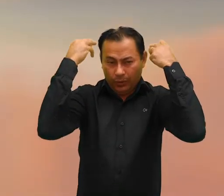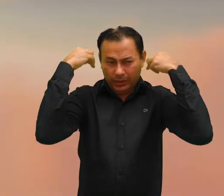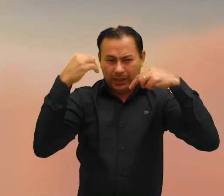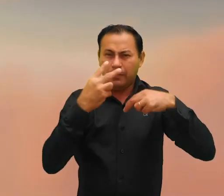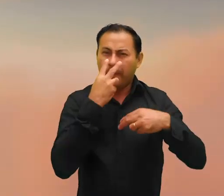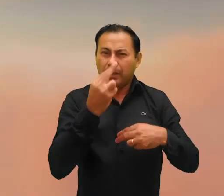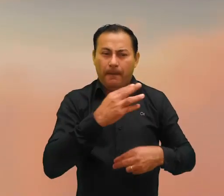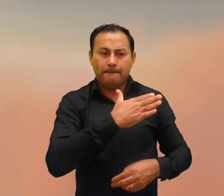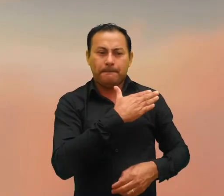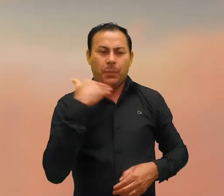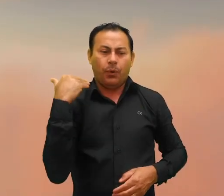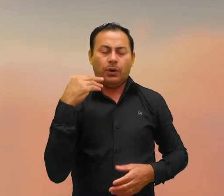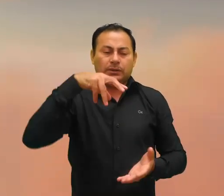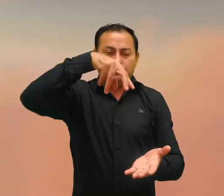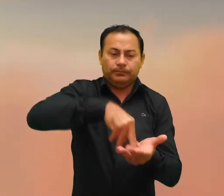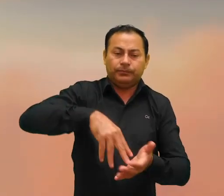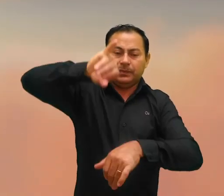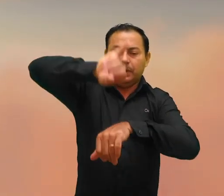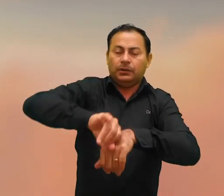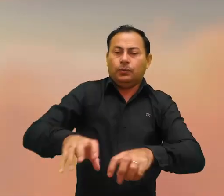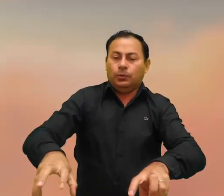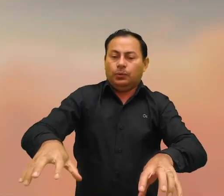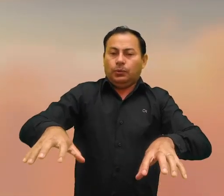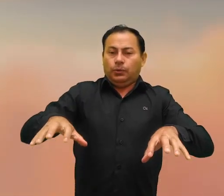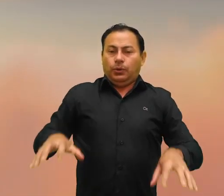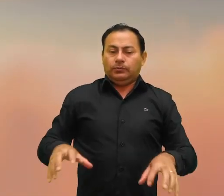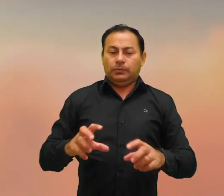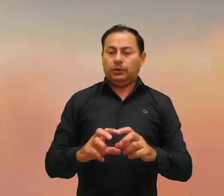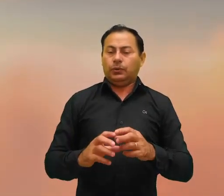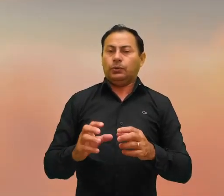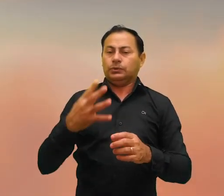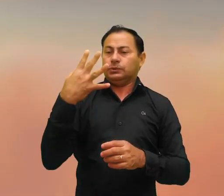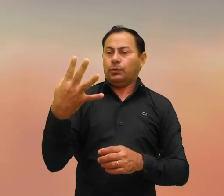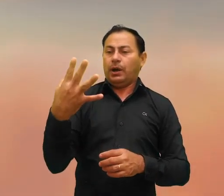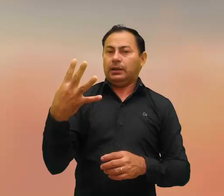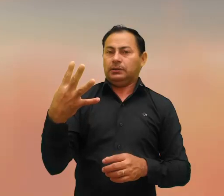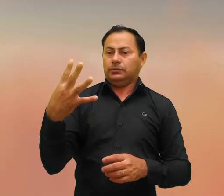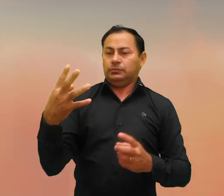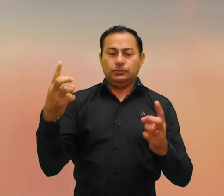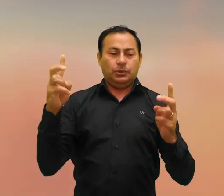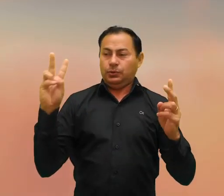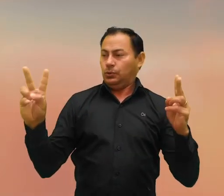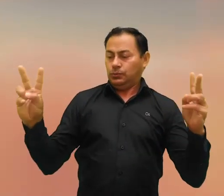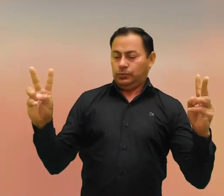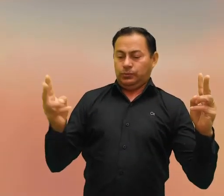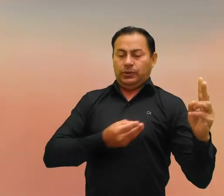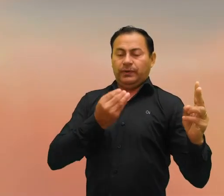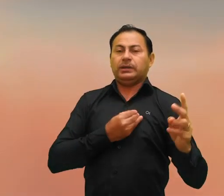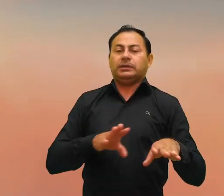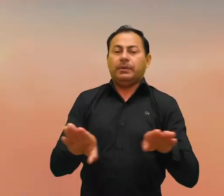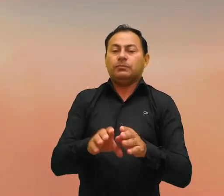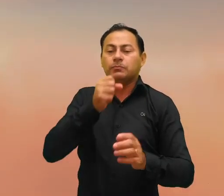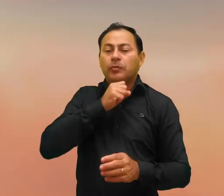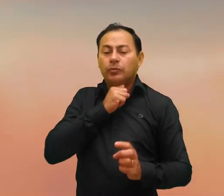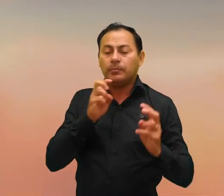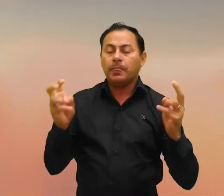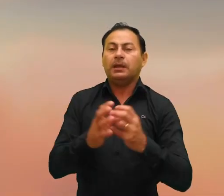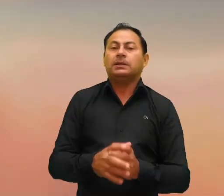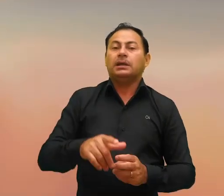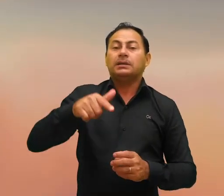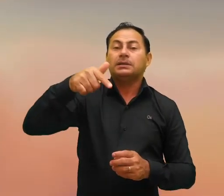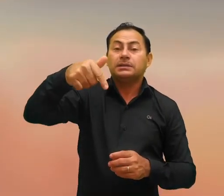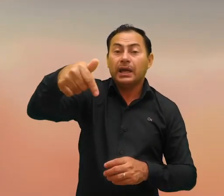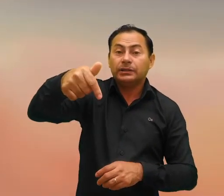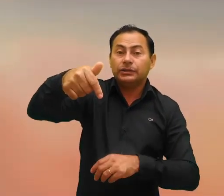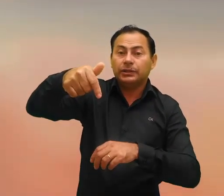que parecia ter estado morto em pé no centro do trono, cercado pelos 4 seres viventes e pelos anciãos. Ele tinha